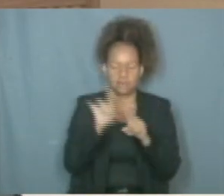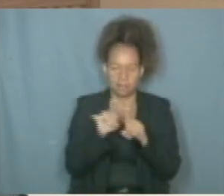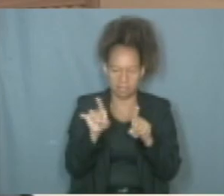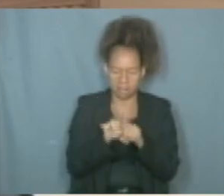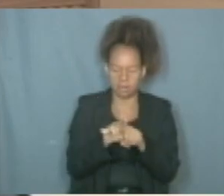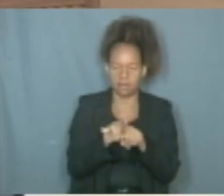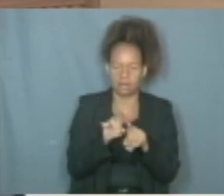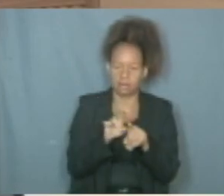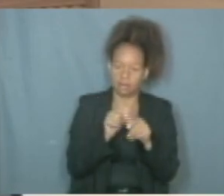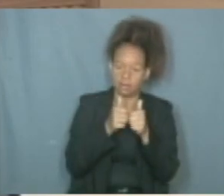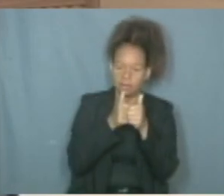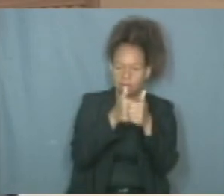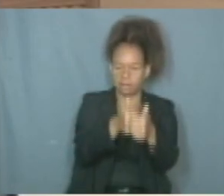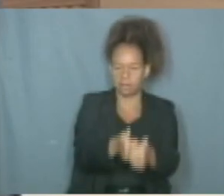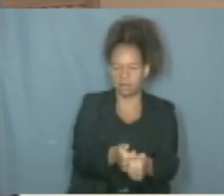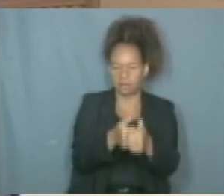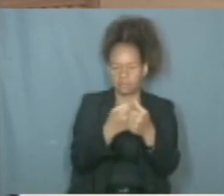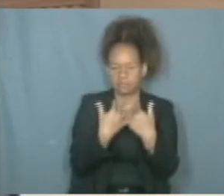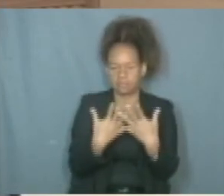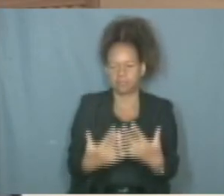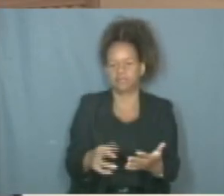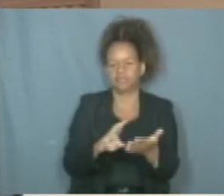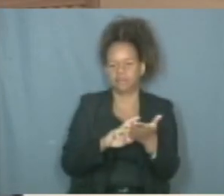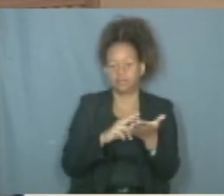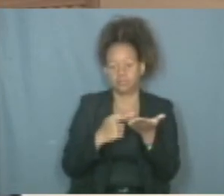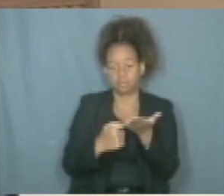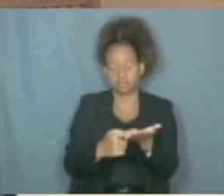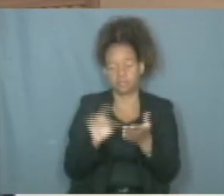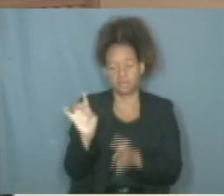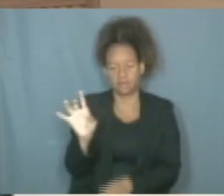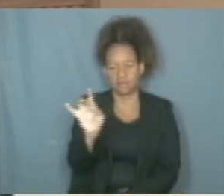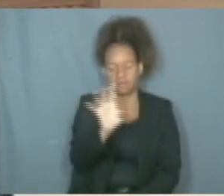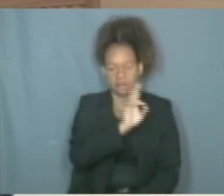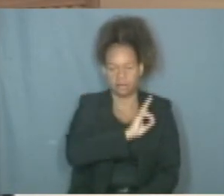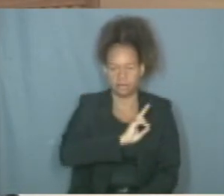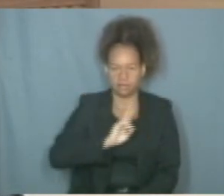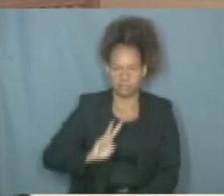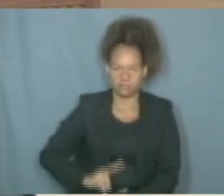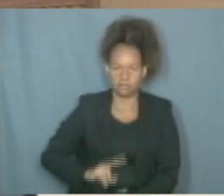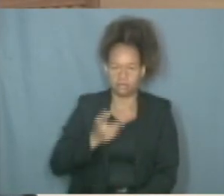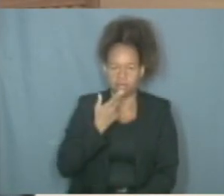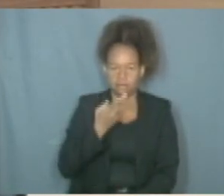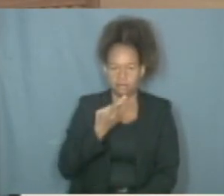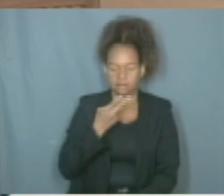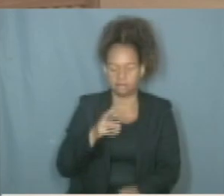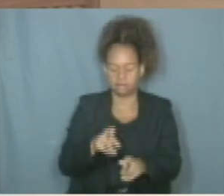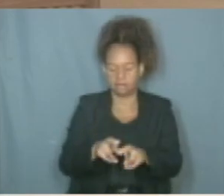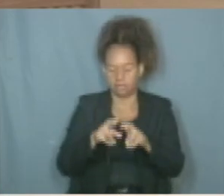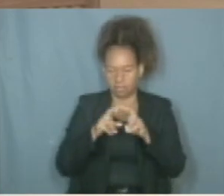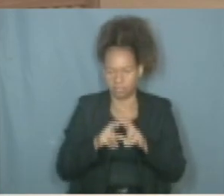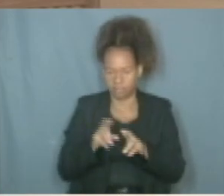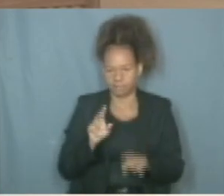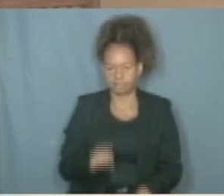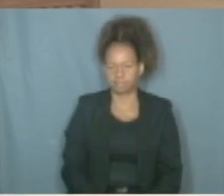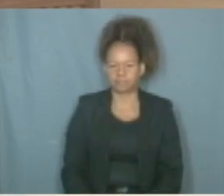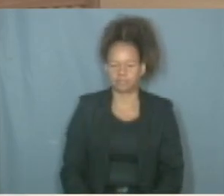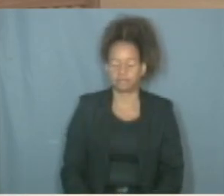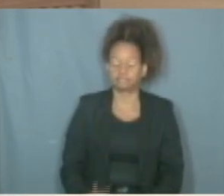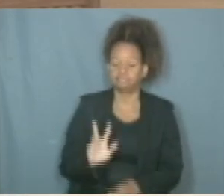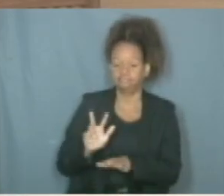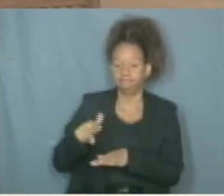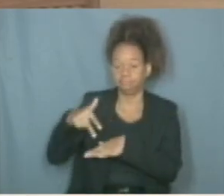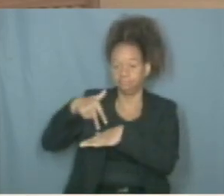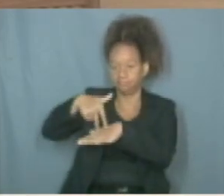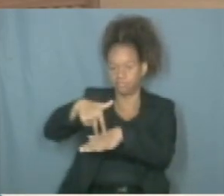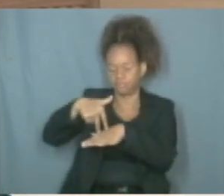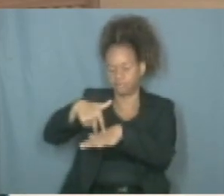acompanham essa sessão plenária, de cada vereador, para falar desse requerimento. Presidente, subo